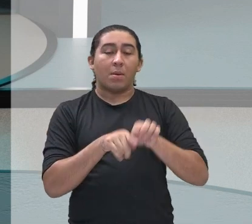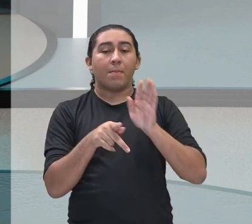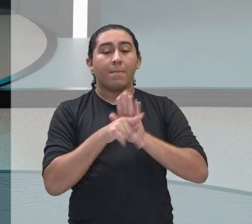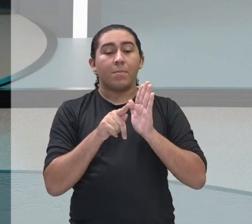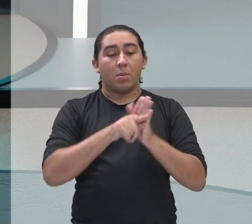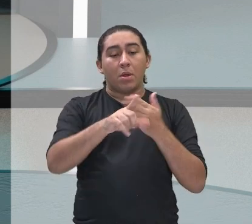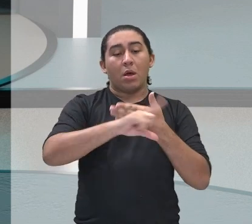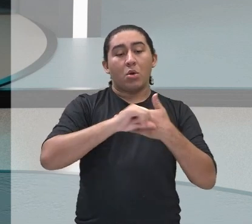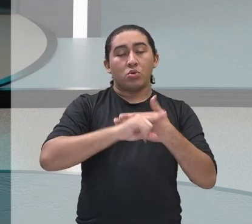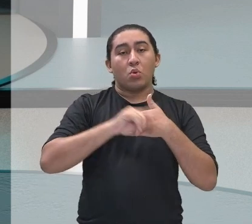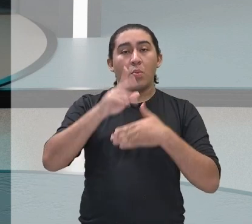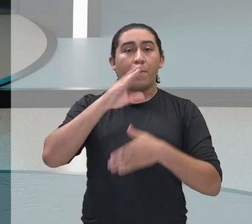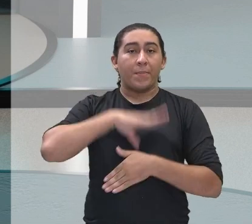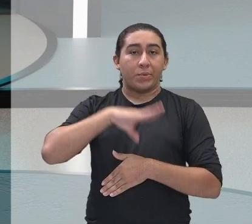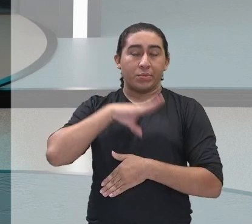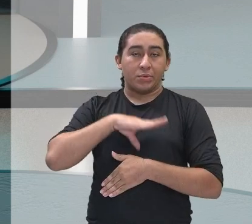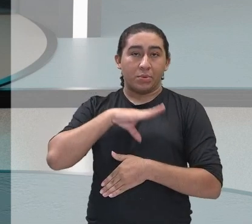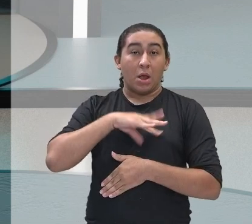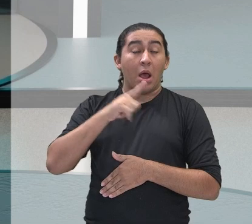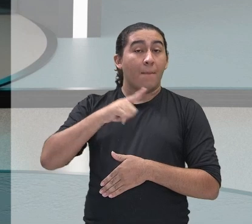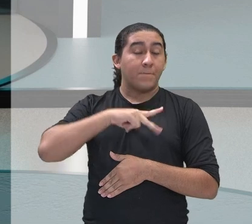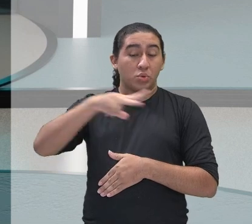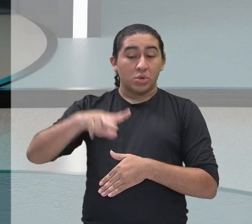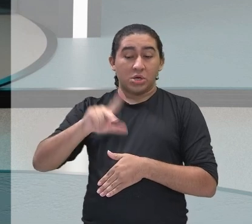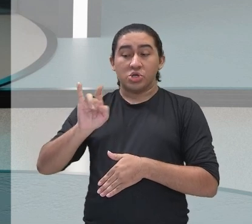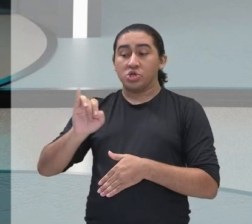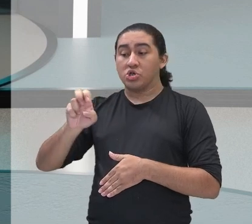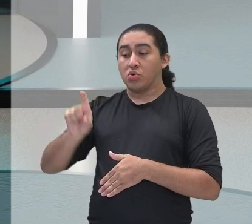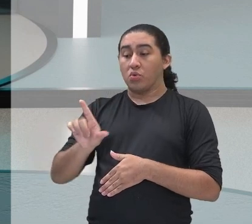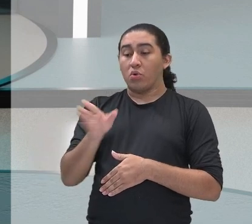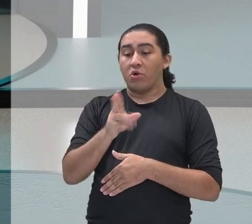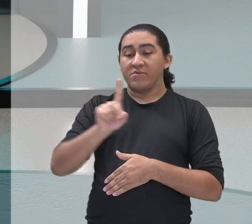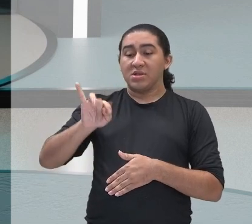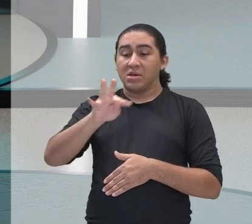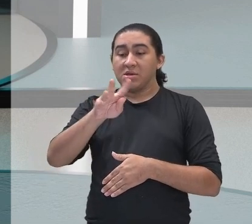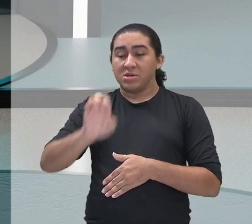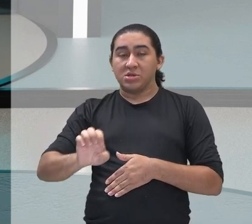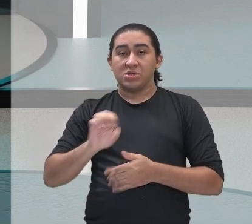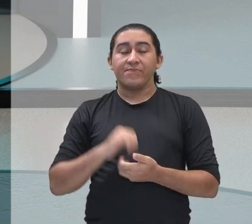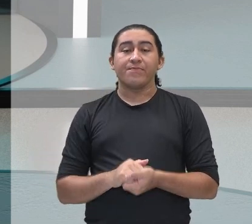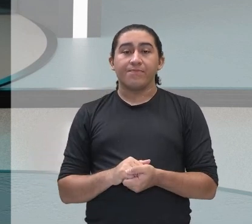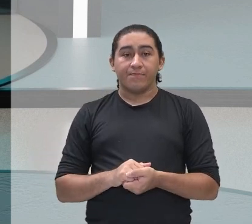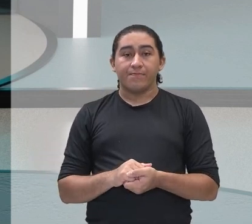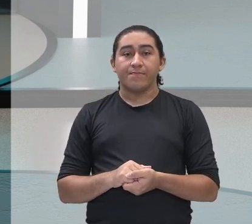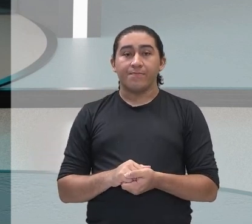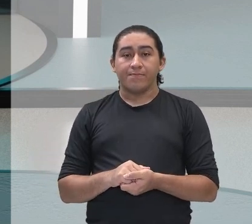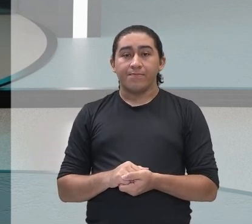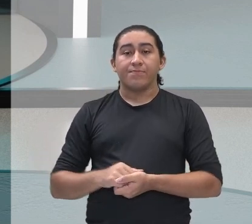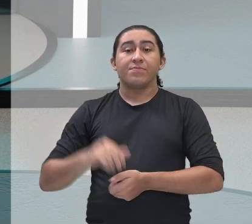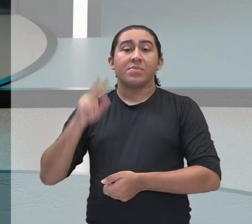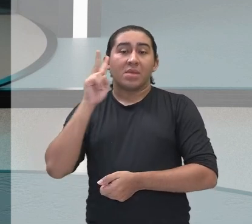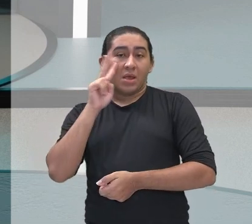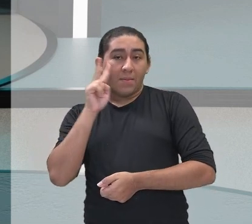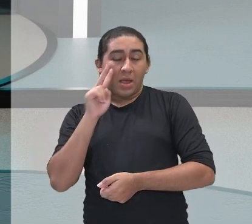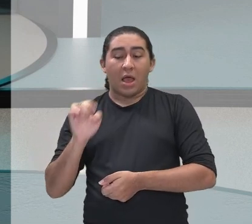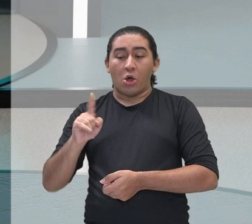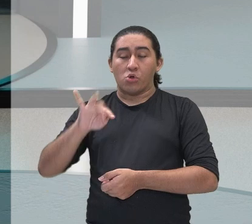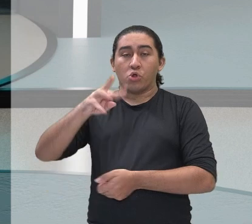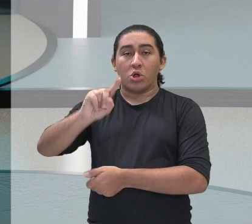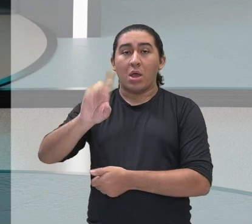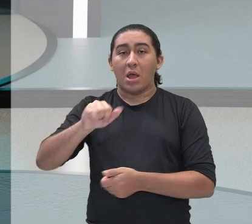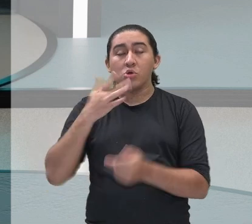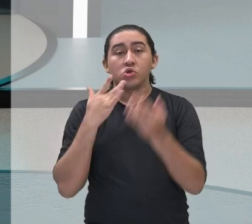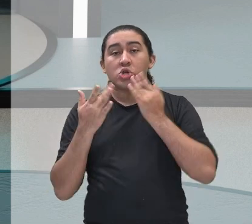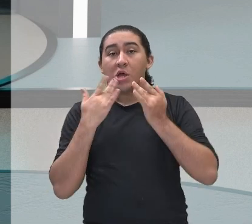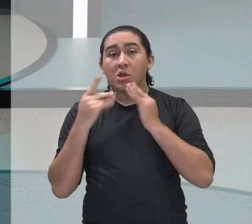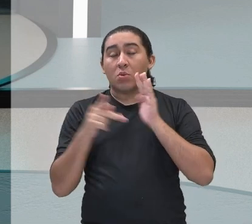Gil Vicente, como o auto na festa de São Lourenço. Lembra que auto é uma peça de um